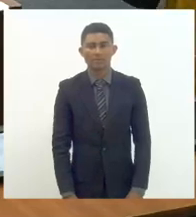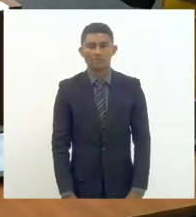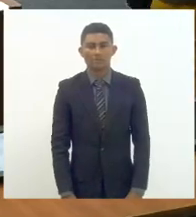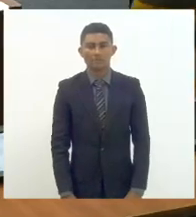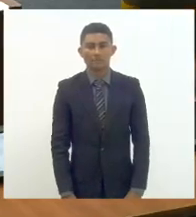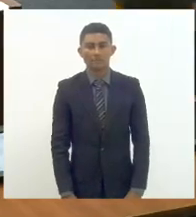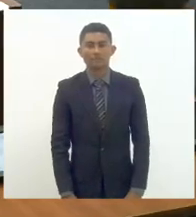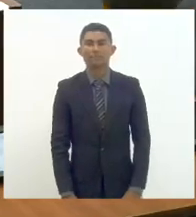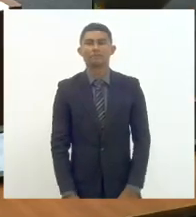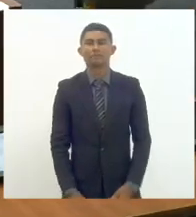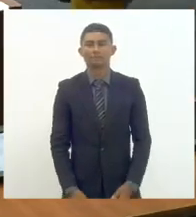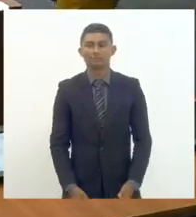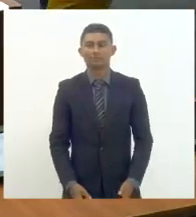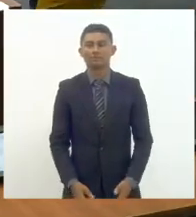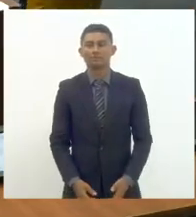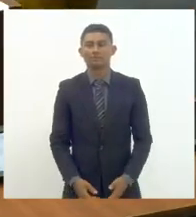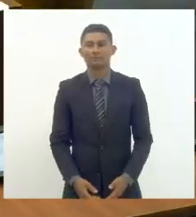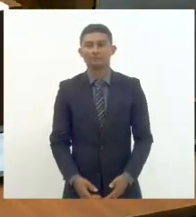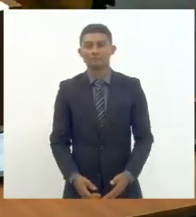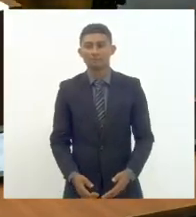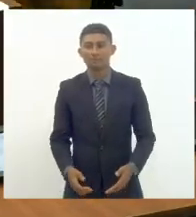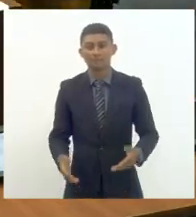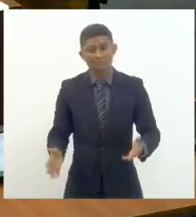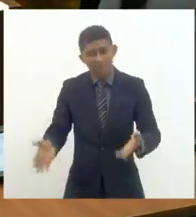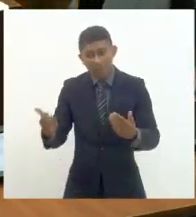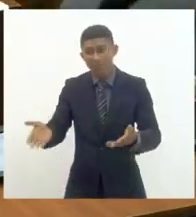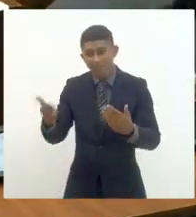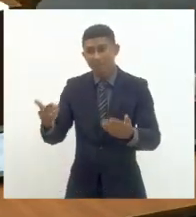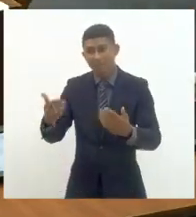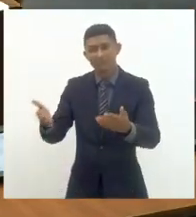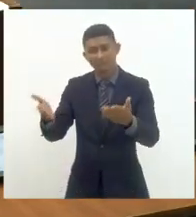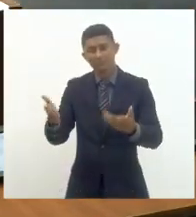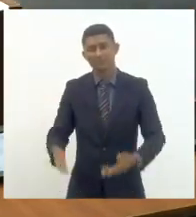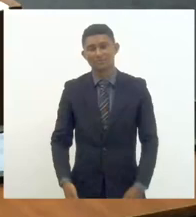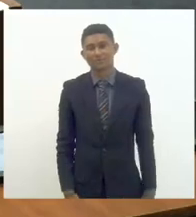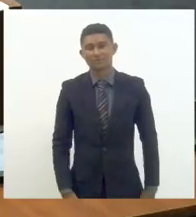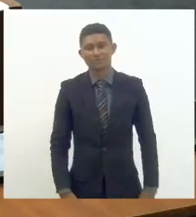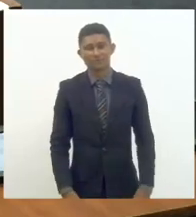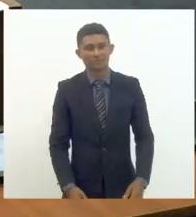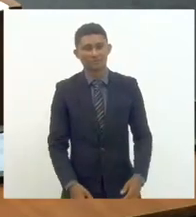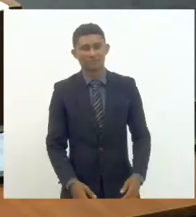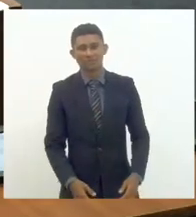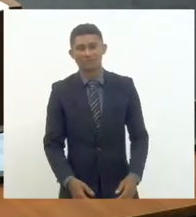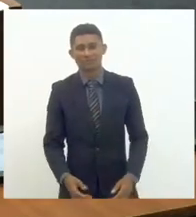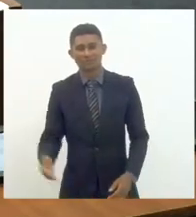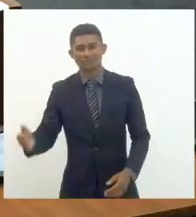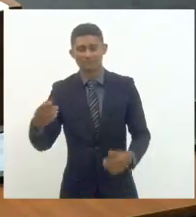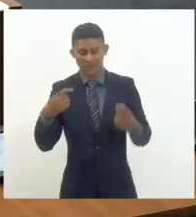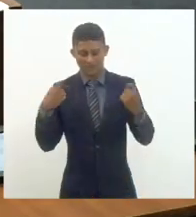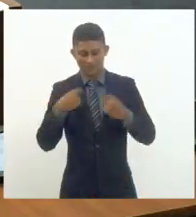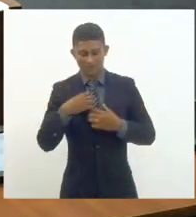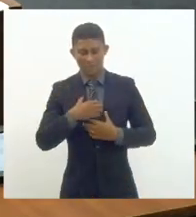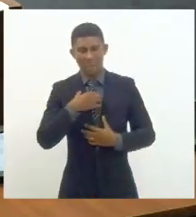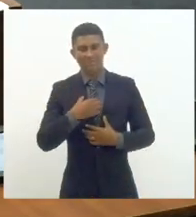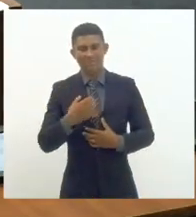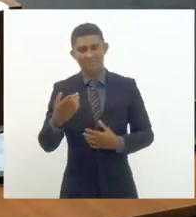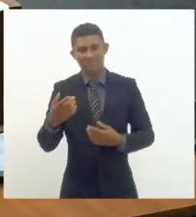Por favor, Rodrigo. Vai, vai, Rodrigo, vai, declara aí. Pode ir, presidente. O Alexandre colocou até a camisa lá.